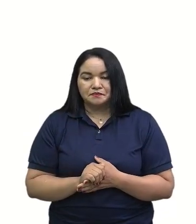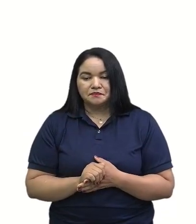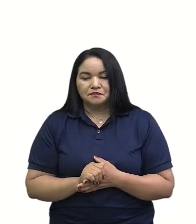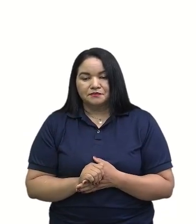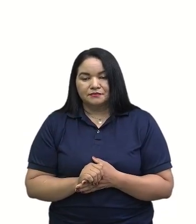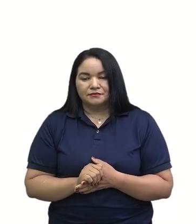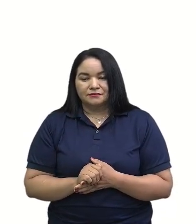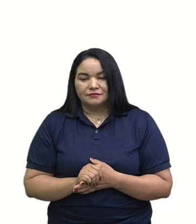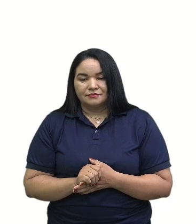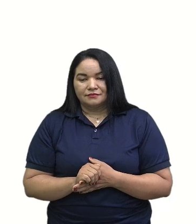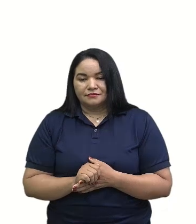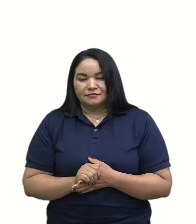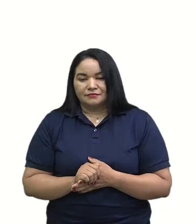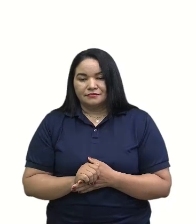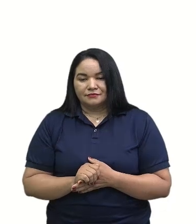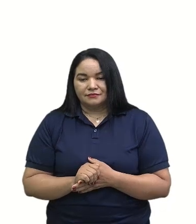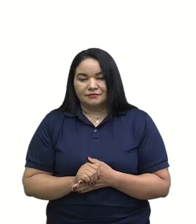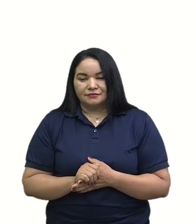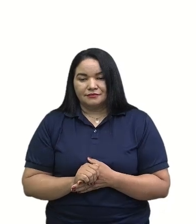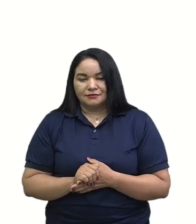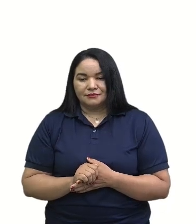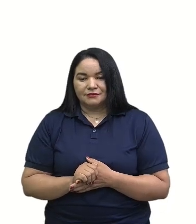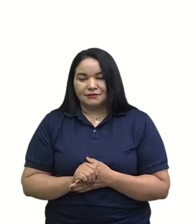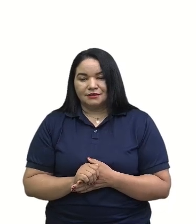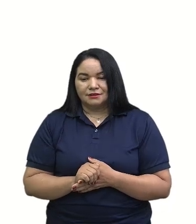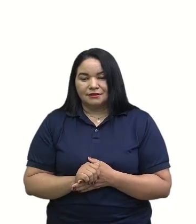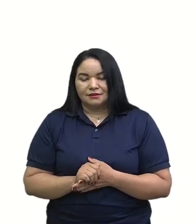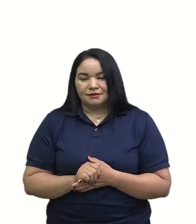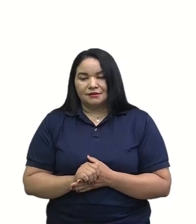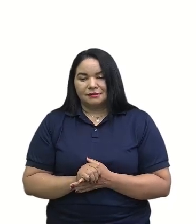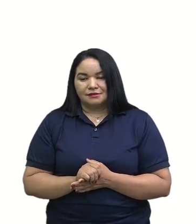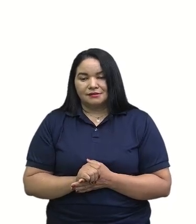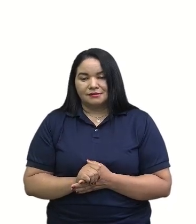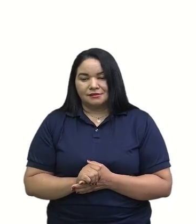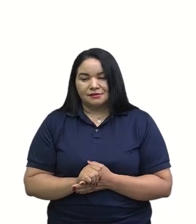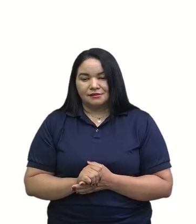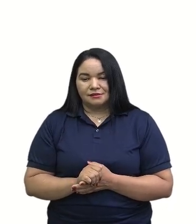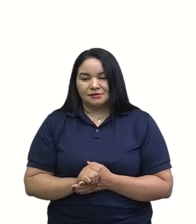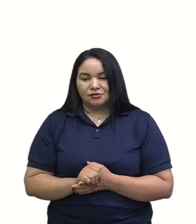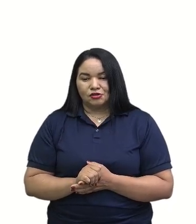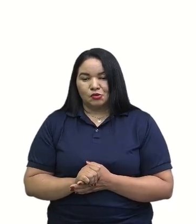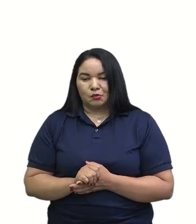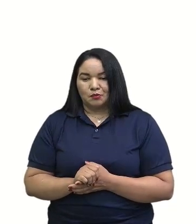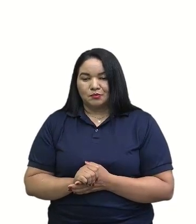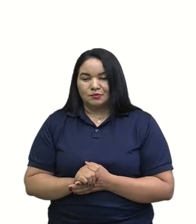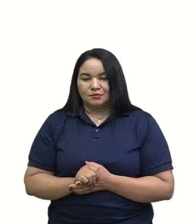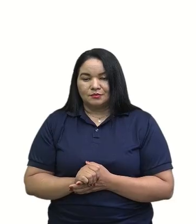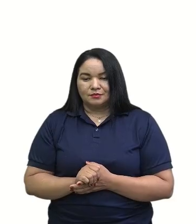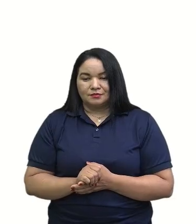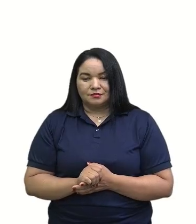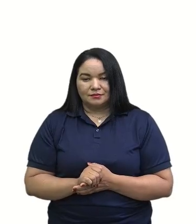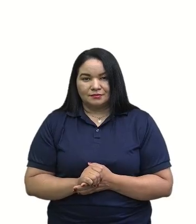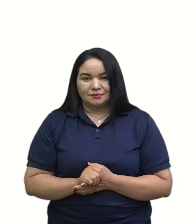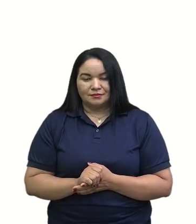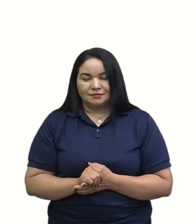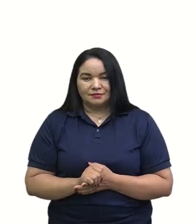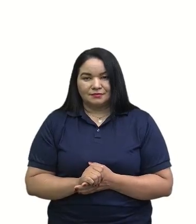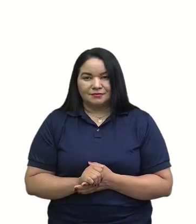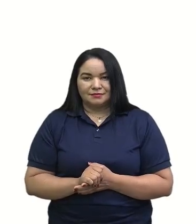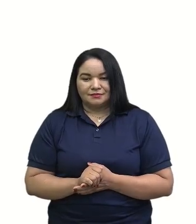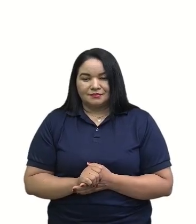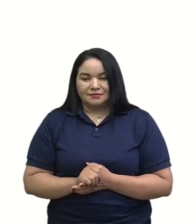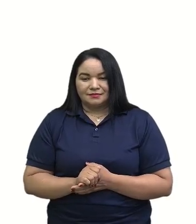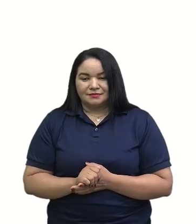Você vai apagar esse símbolozinho do grau, porque não é necessário para efeito do cálculo aqui, tá bom? Você vai apagar